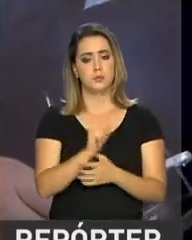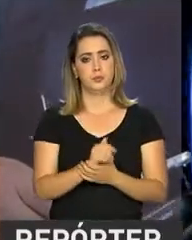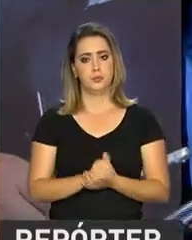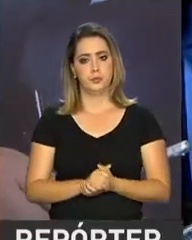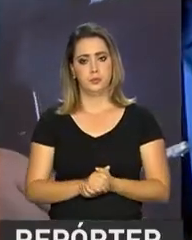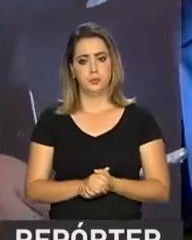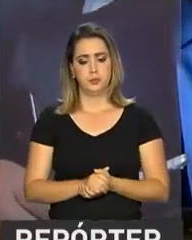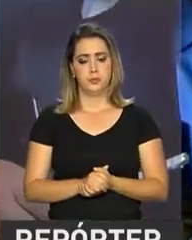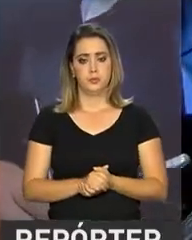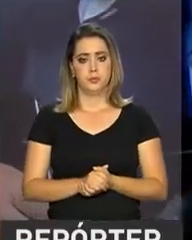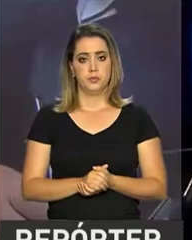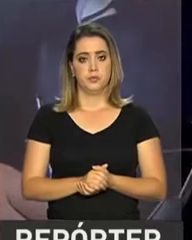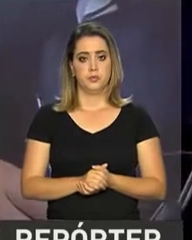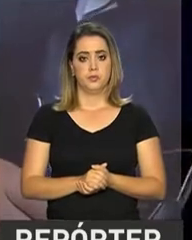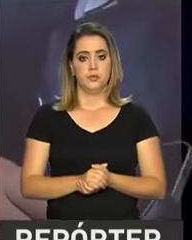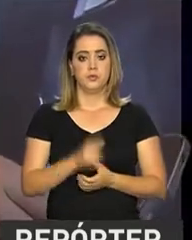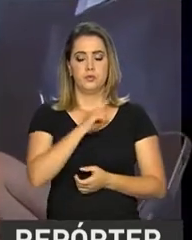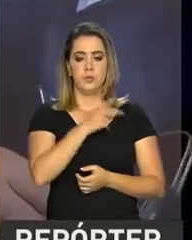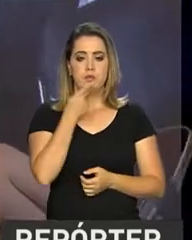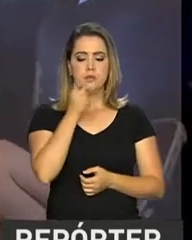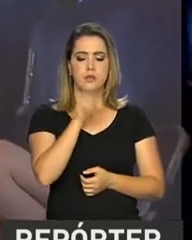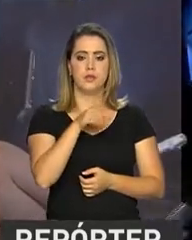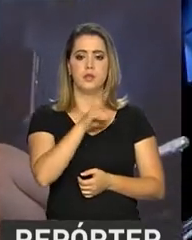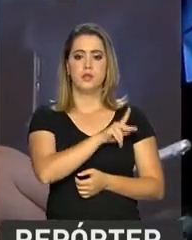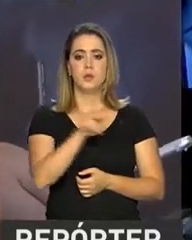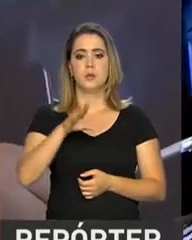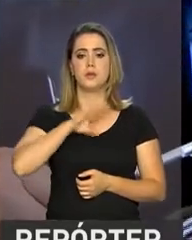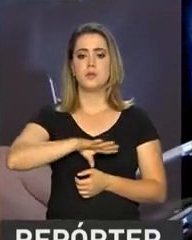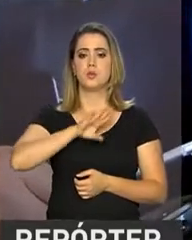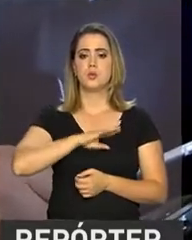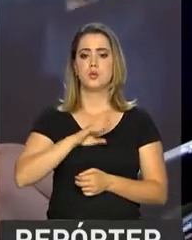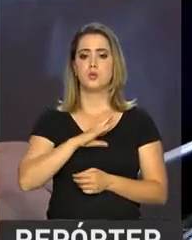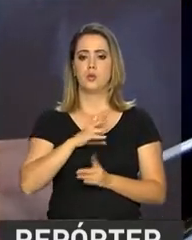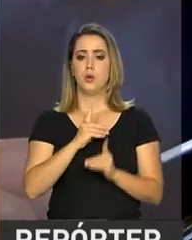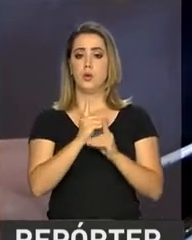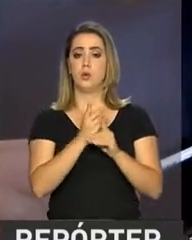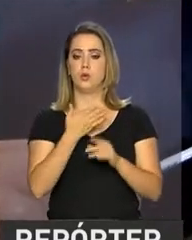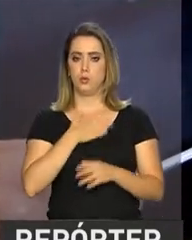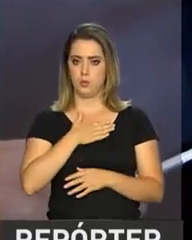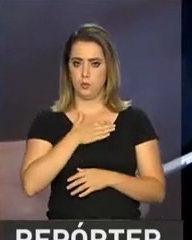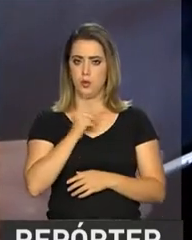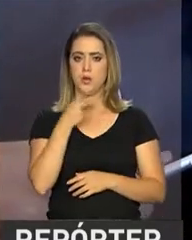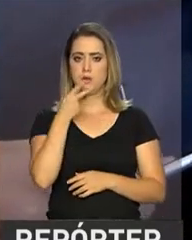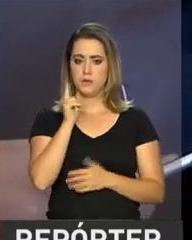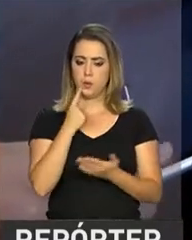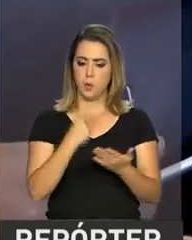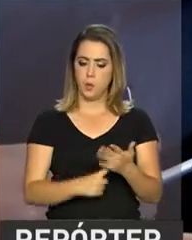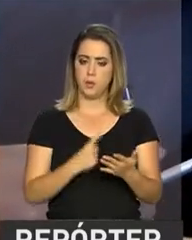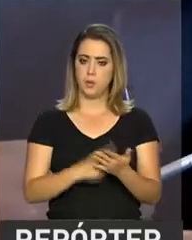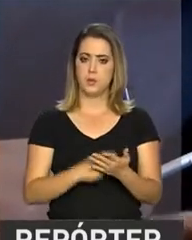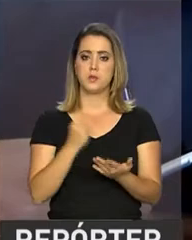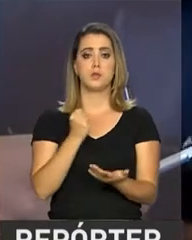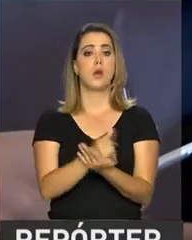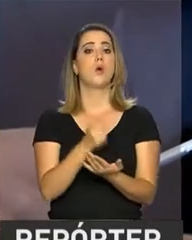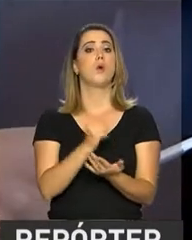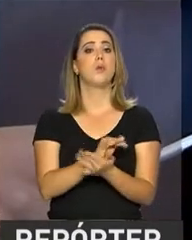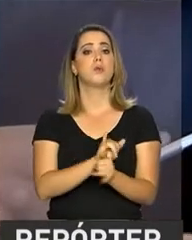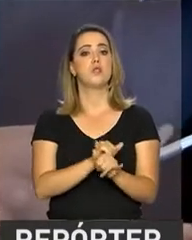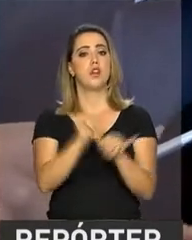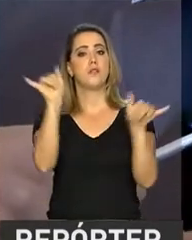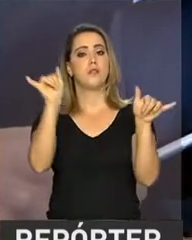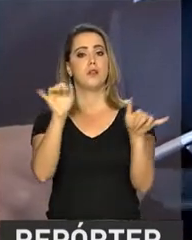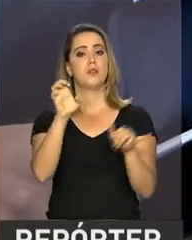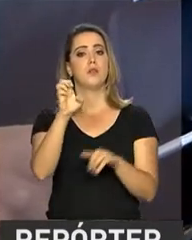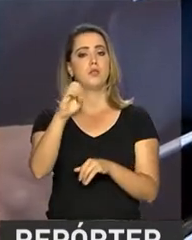Portugal me recebeu e confirmou algo que já vinha sendo negociado, que é a compra de aviões da Embraer.